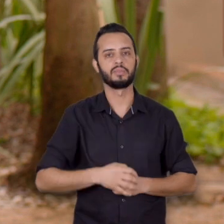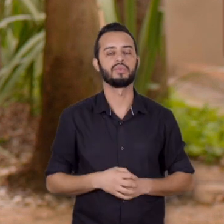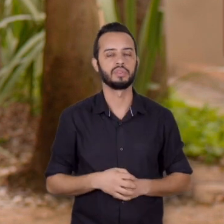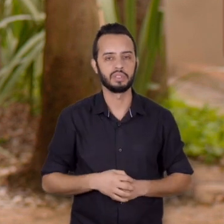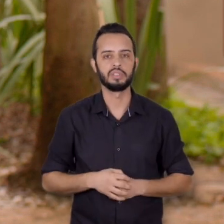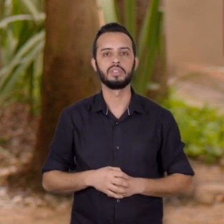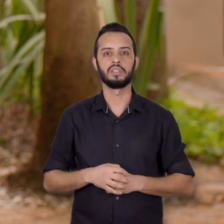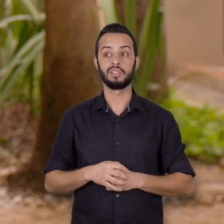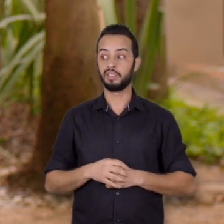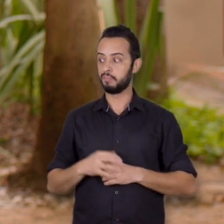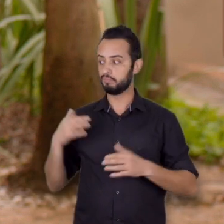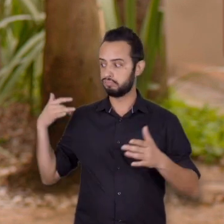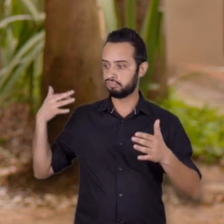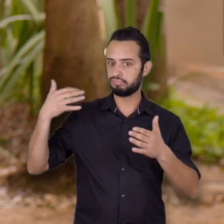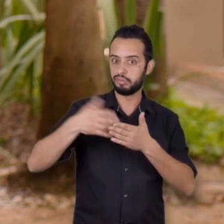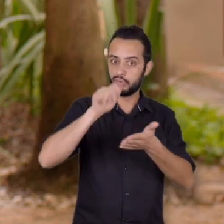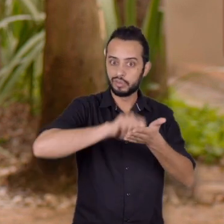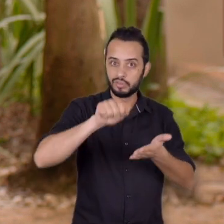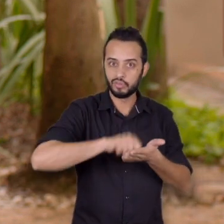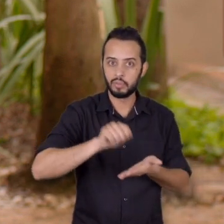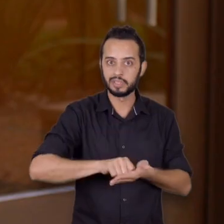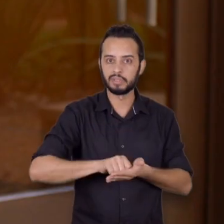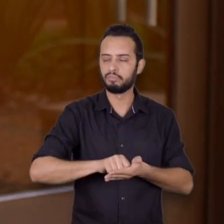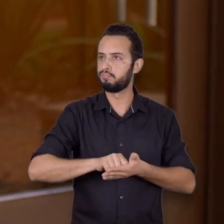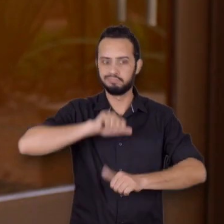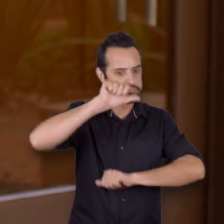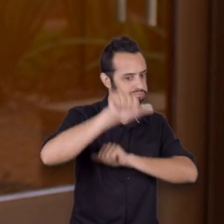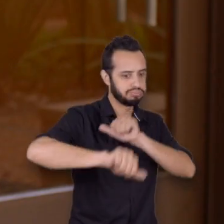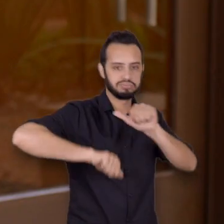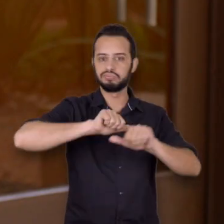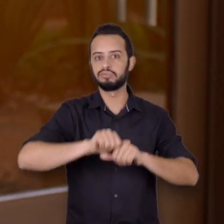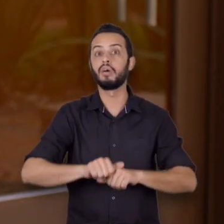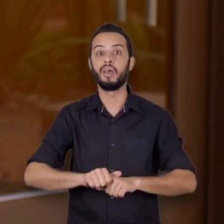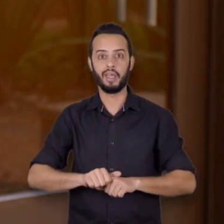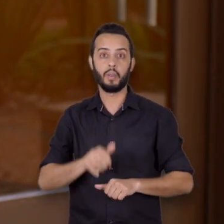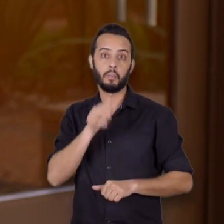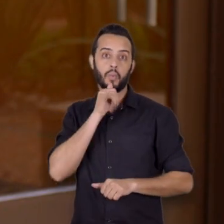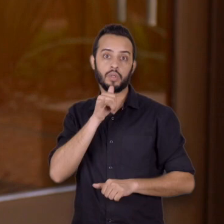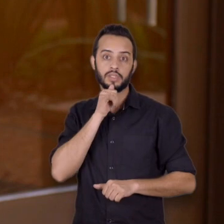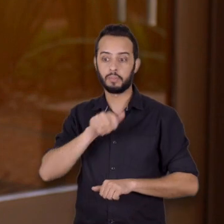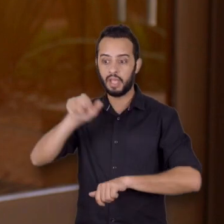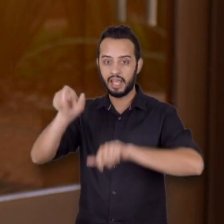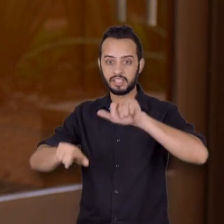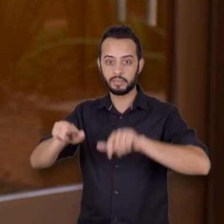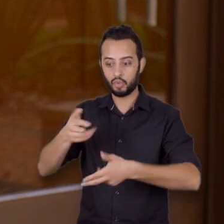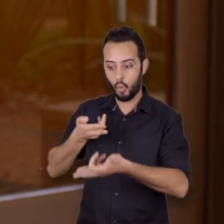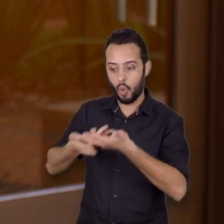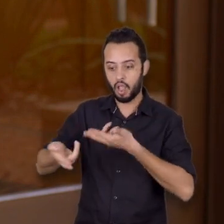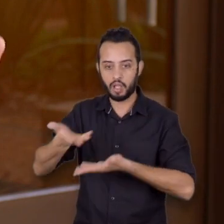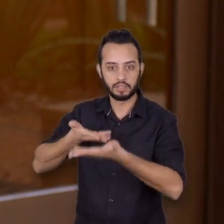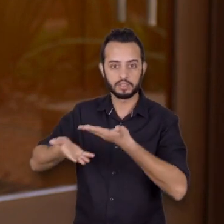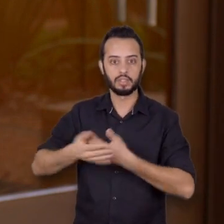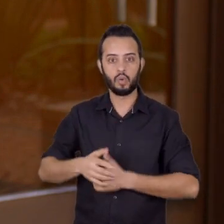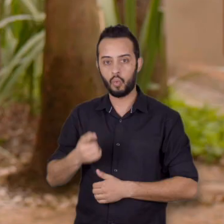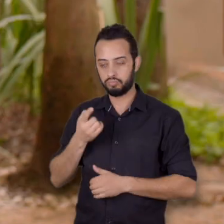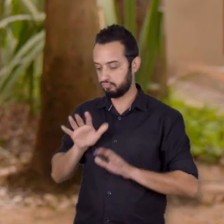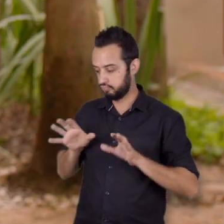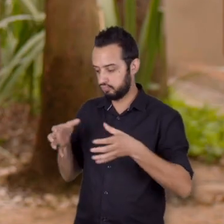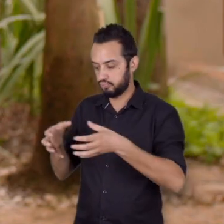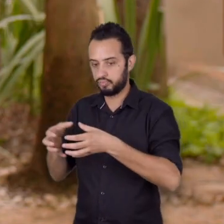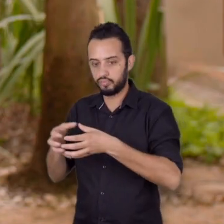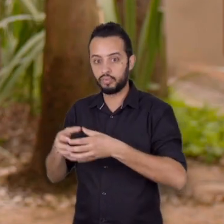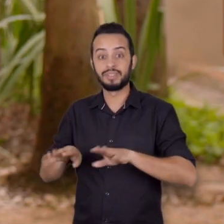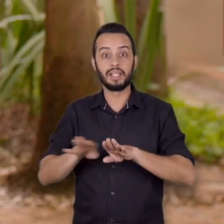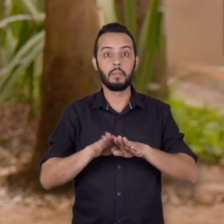enormes que a escrita trouxe em vários níveis, né? Tanto na relação das pessoas com elas mesmas, com as pessoas próximas, com